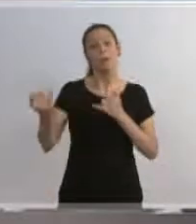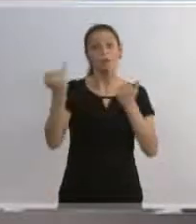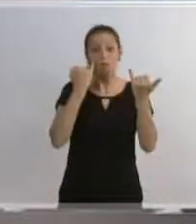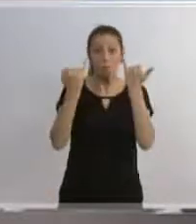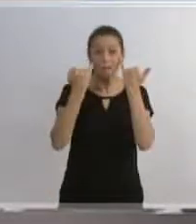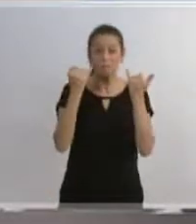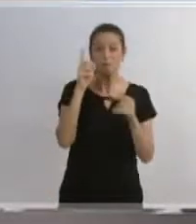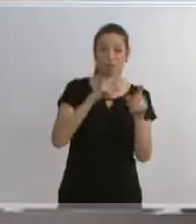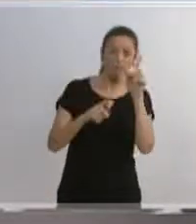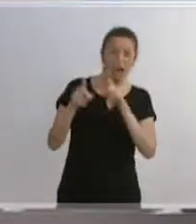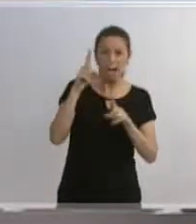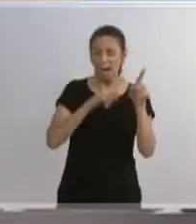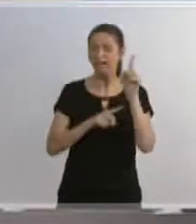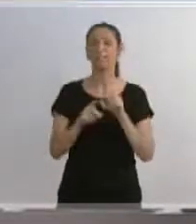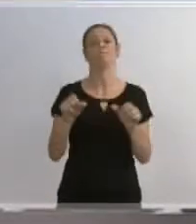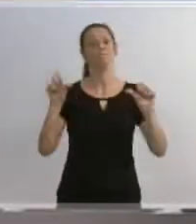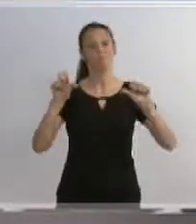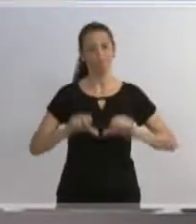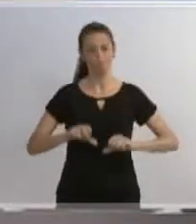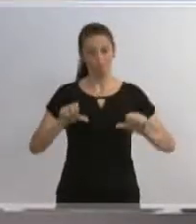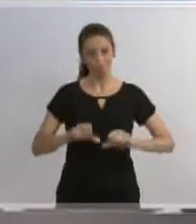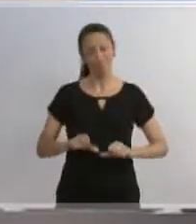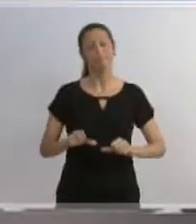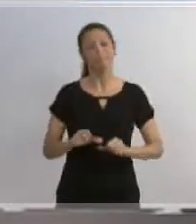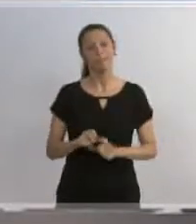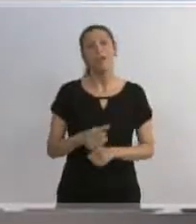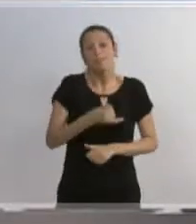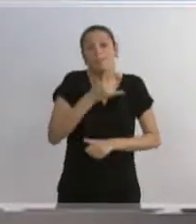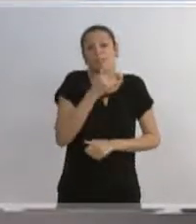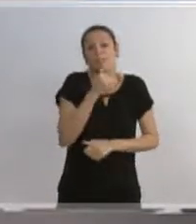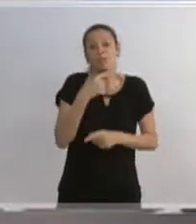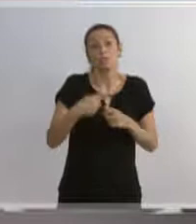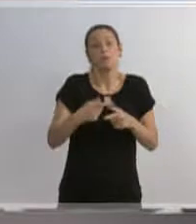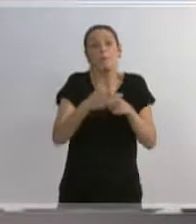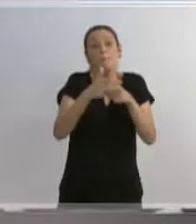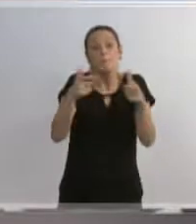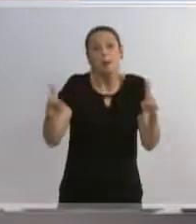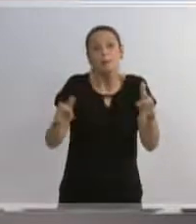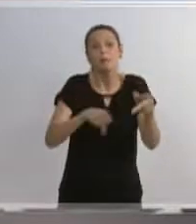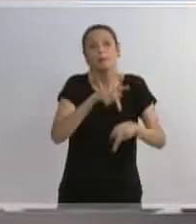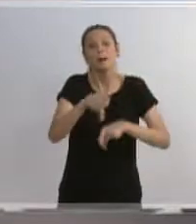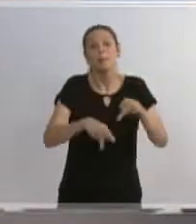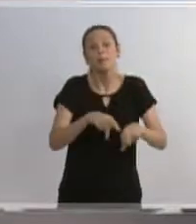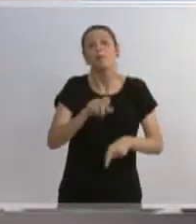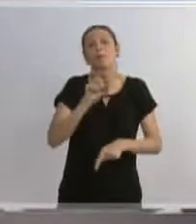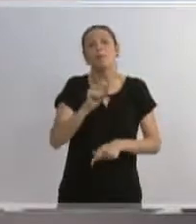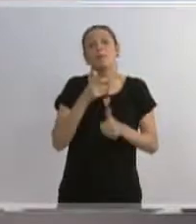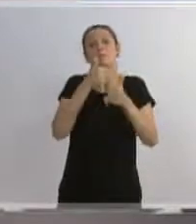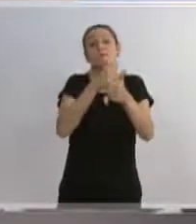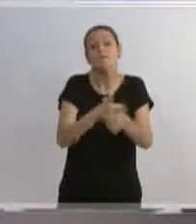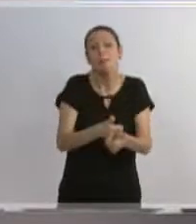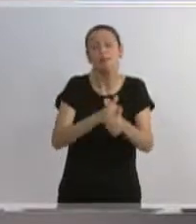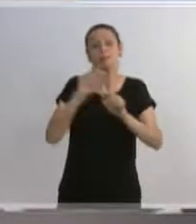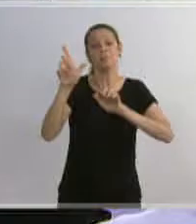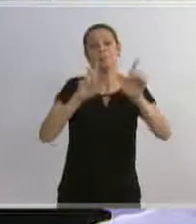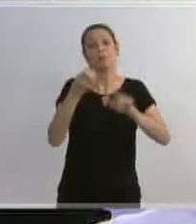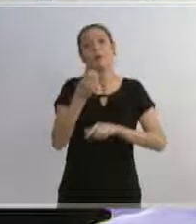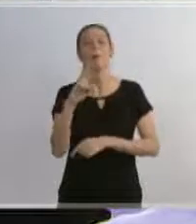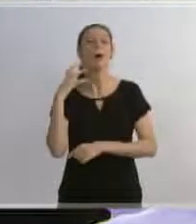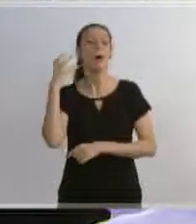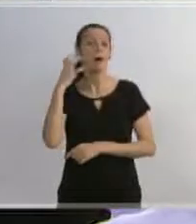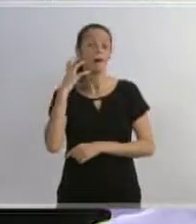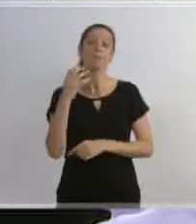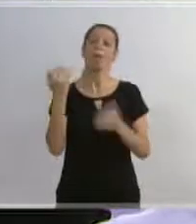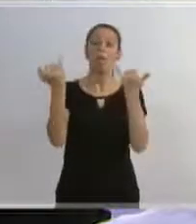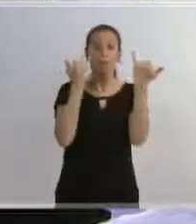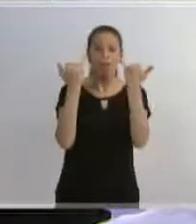muito grave no nosso país e a massa, infelizmente, é enganada dessa forma. Parabéns pelo seu pronunciamento. Gostaria